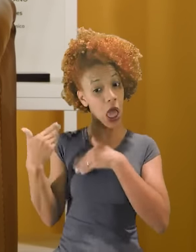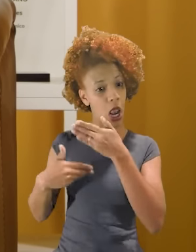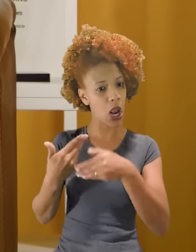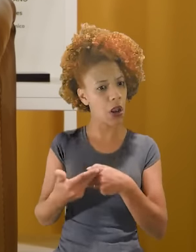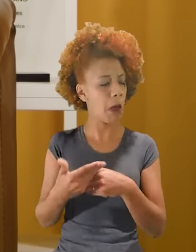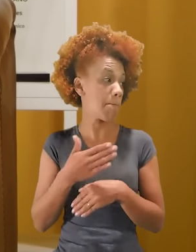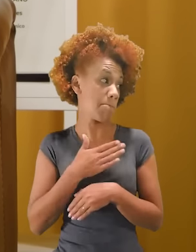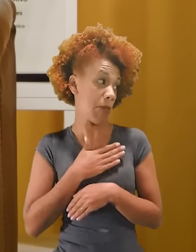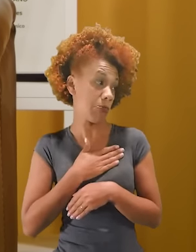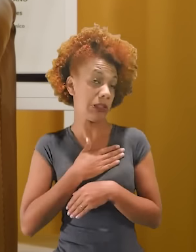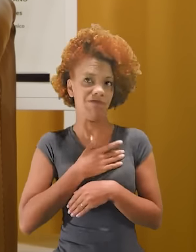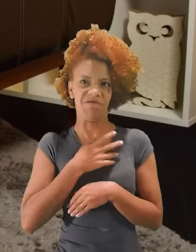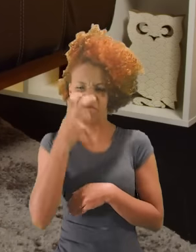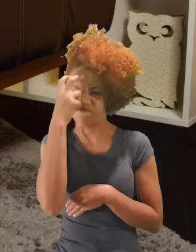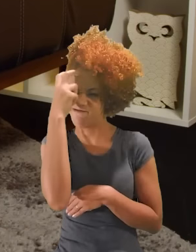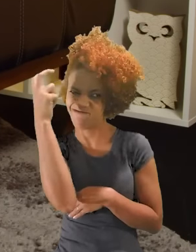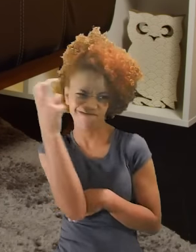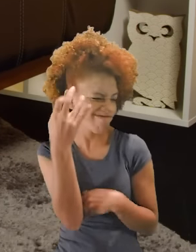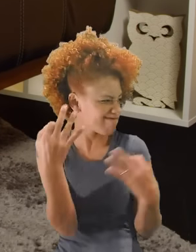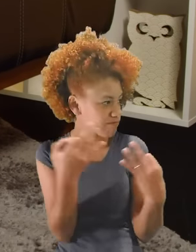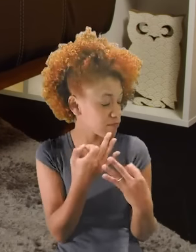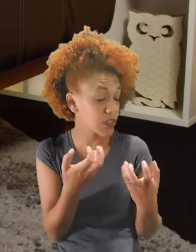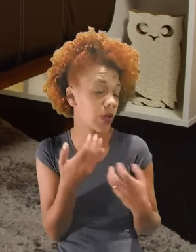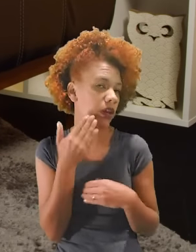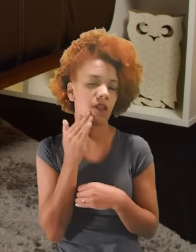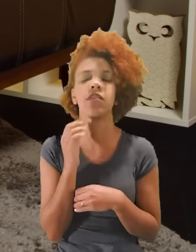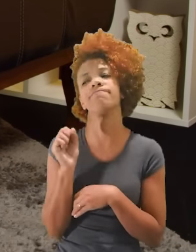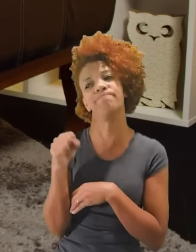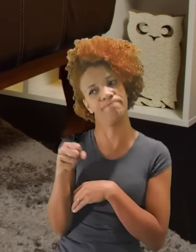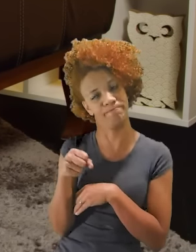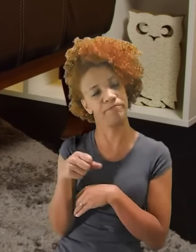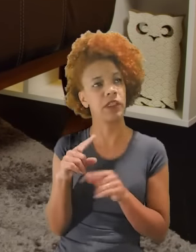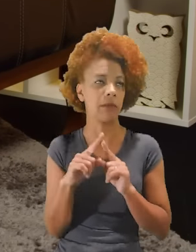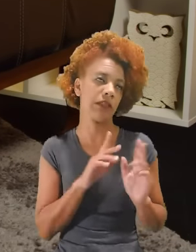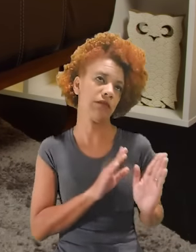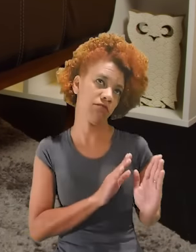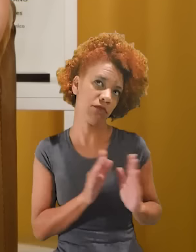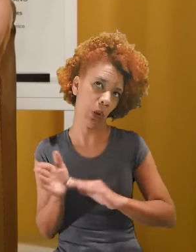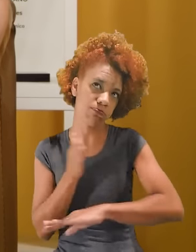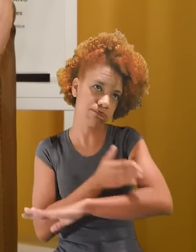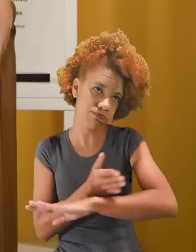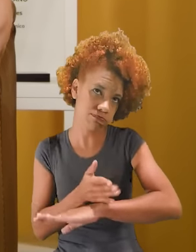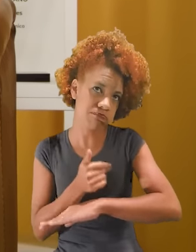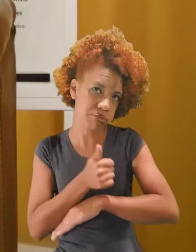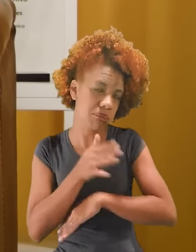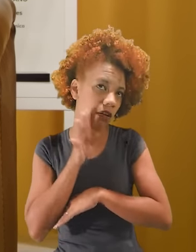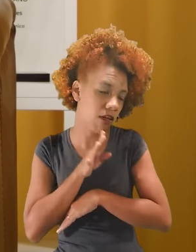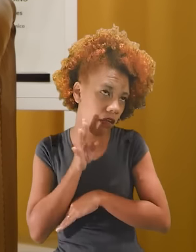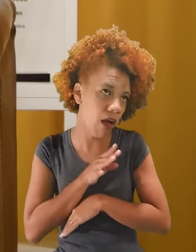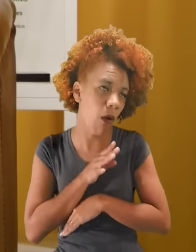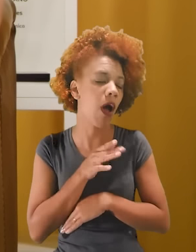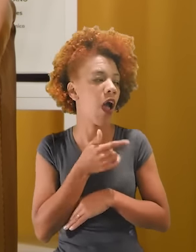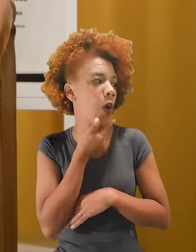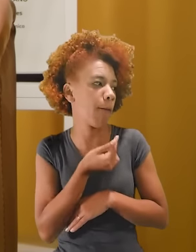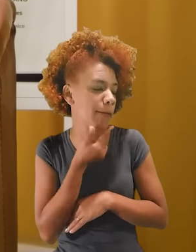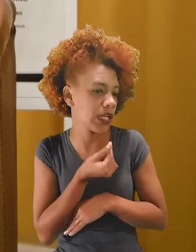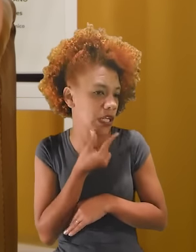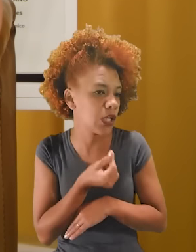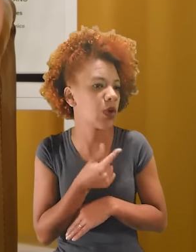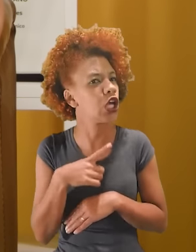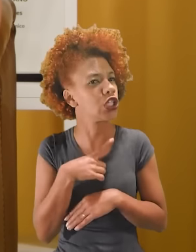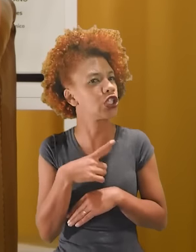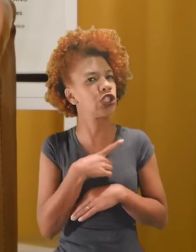uma coisa muito genial por trás. Muito genial, cara. E aí eu queria entender, porque assim, fazendo a timeline, tudo bem. Muito legal. Ele era um moleque, então, com